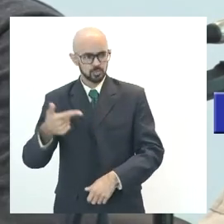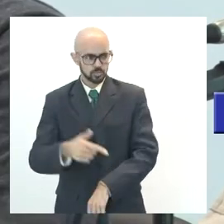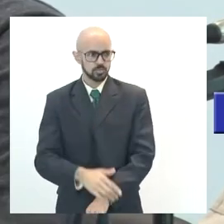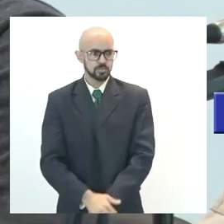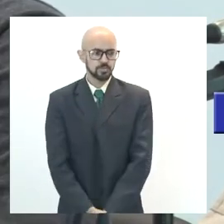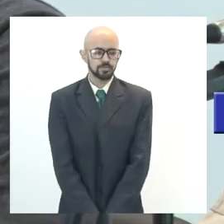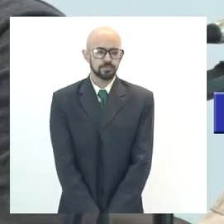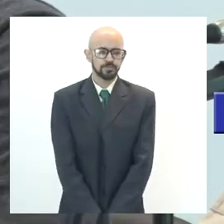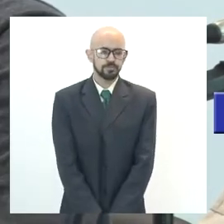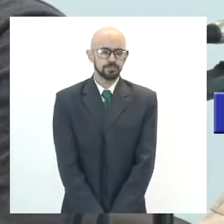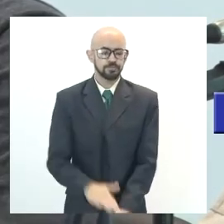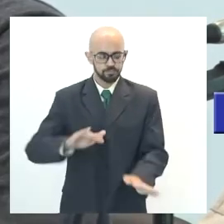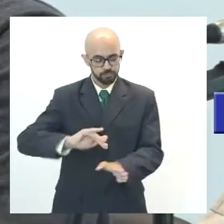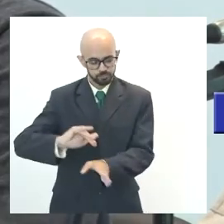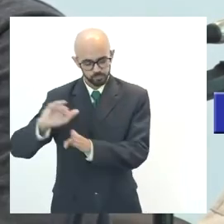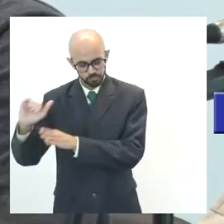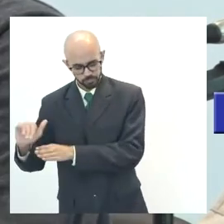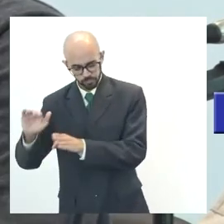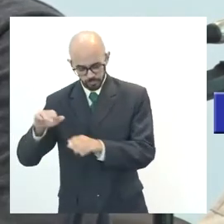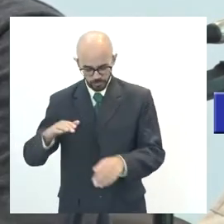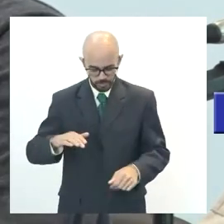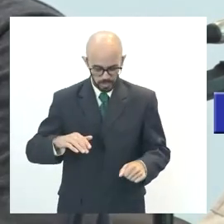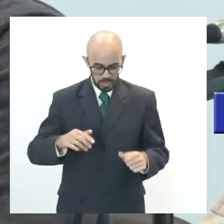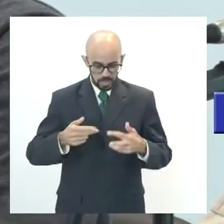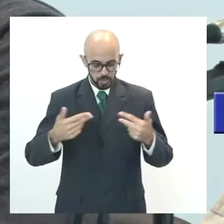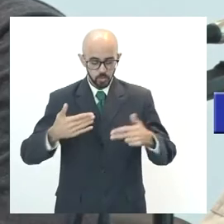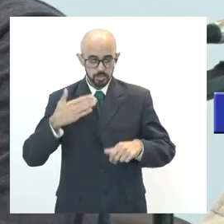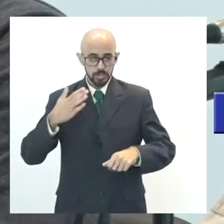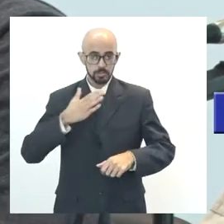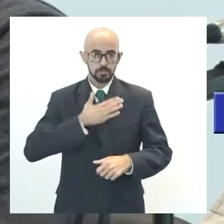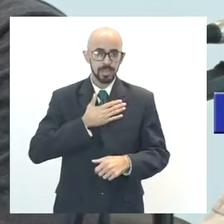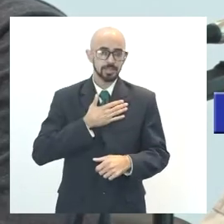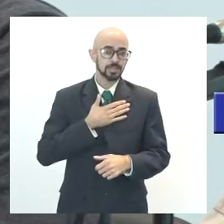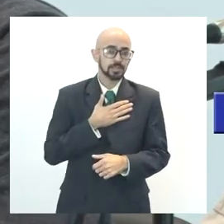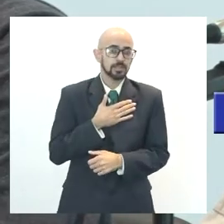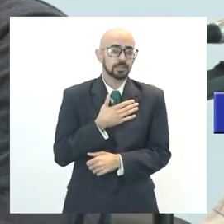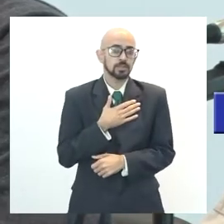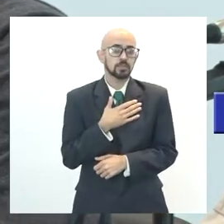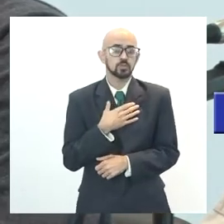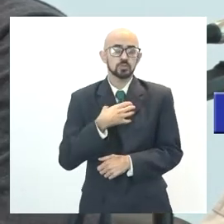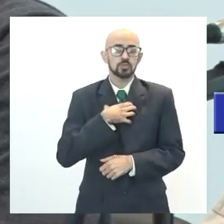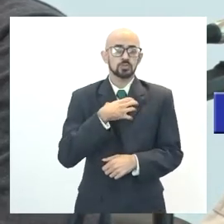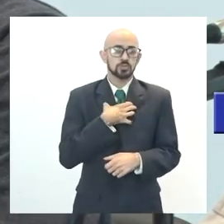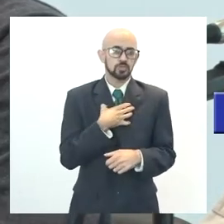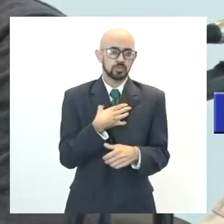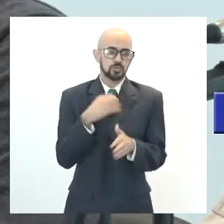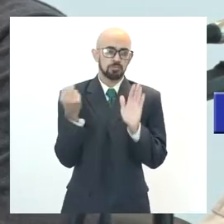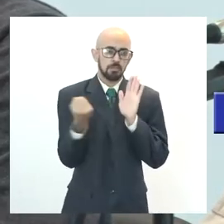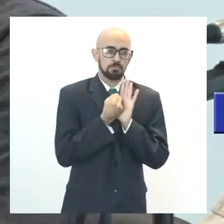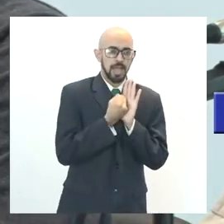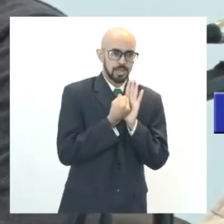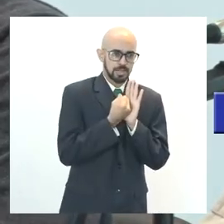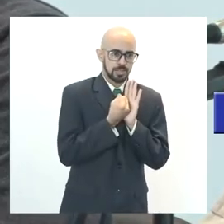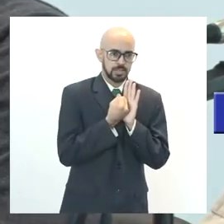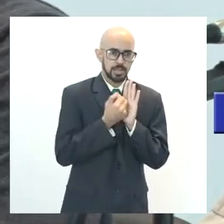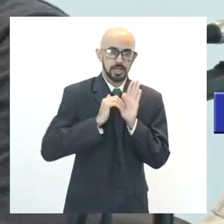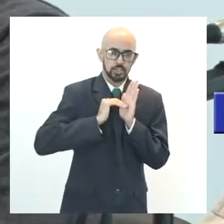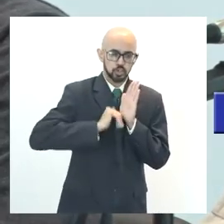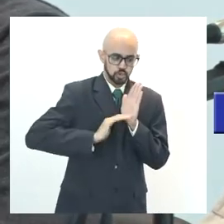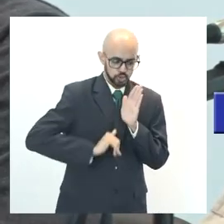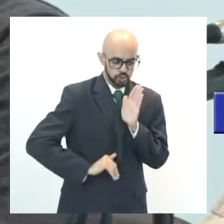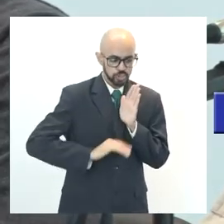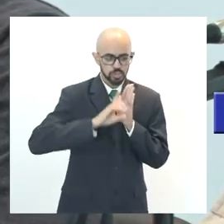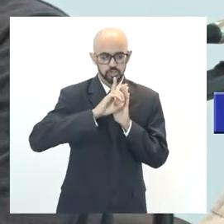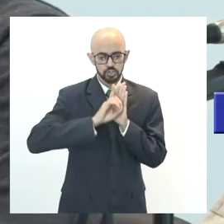e eu uma das coisas que mais me marcou nessa peca ela tira direito e tudo qualquer tipo de direito do trabalhador